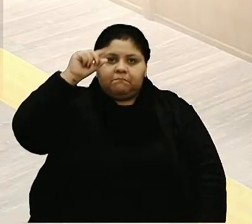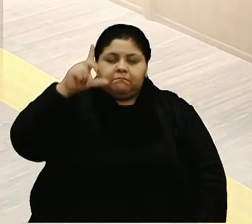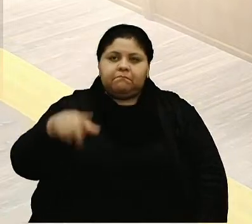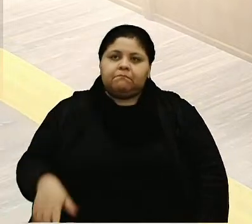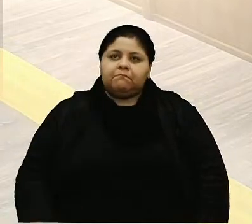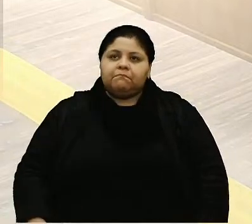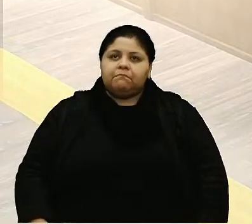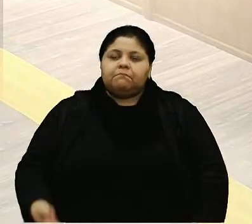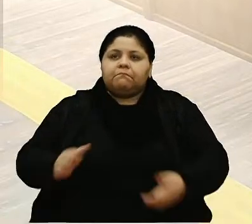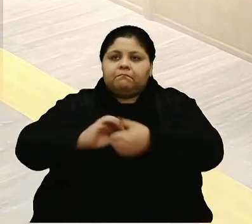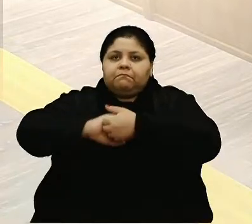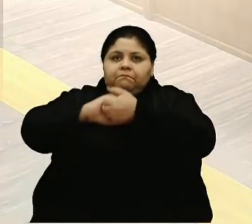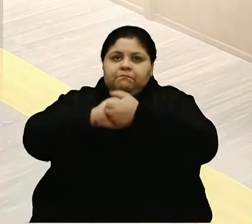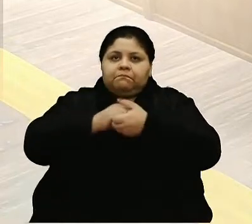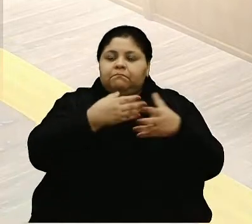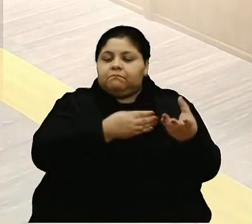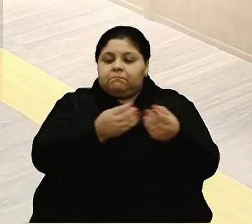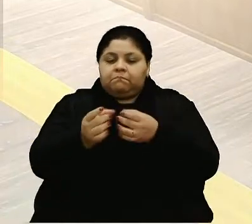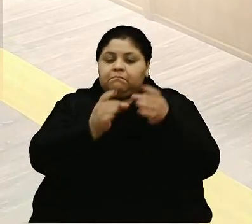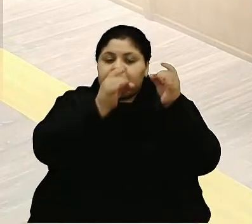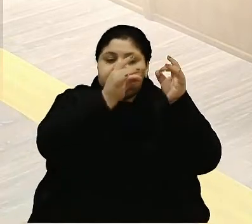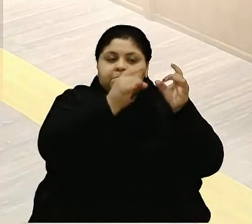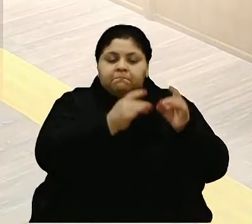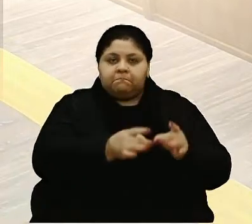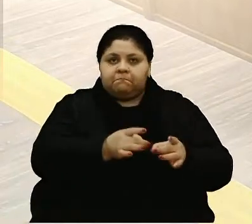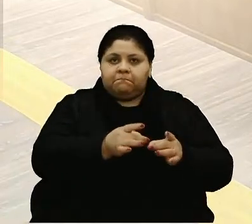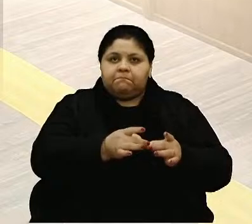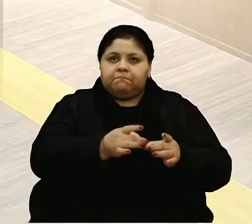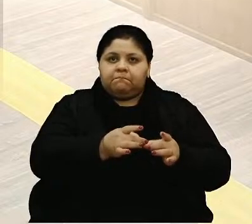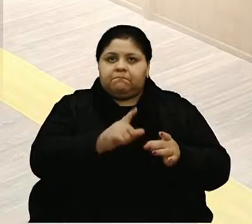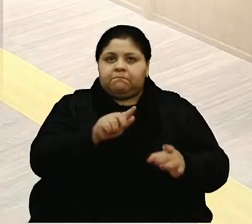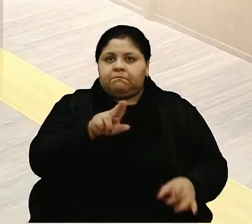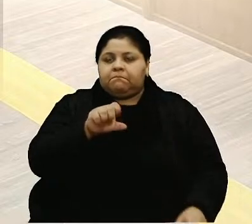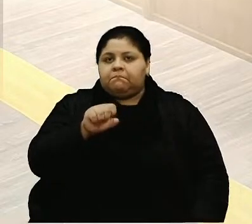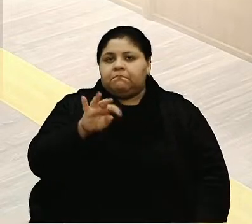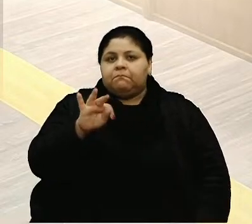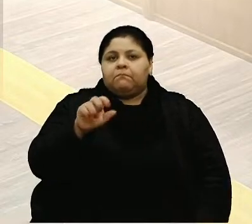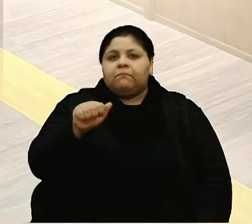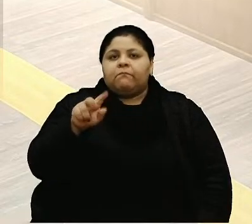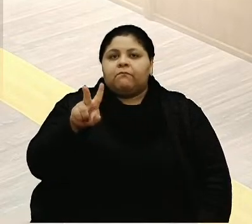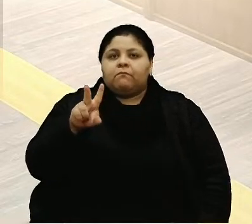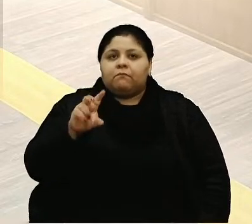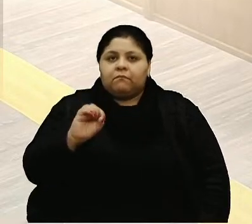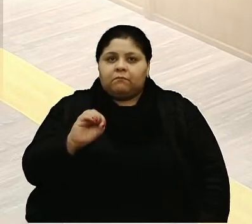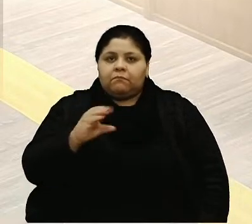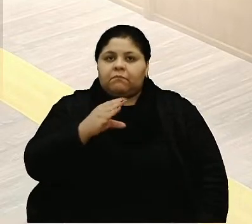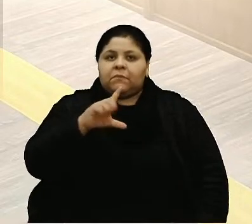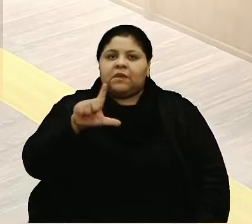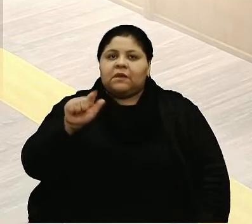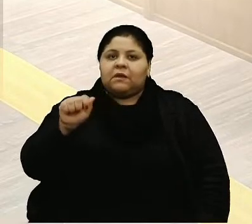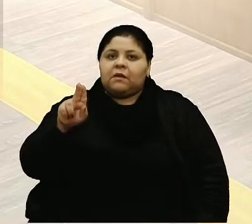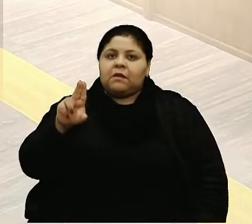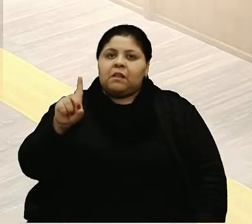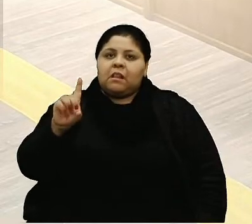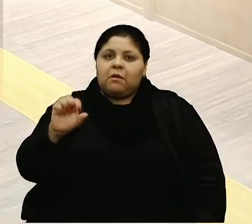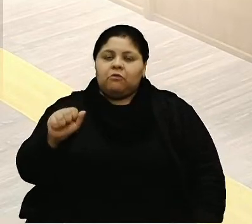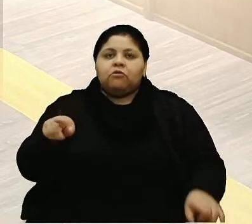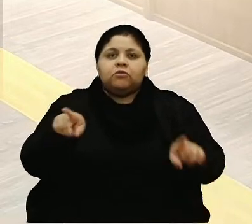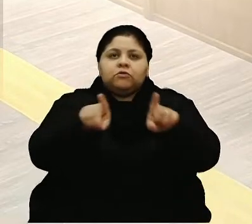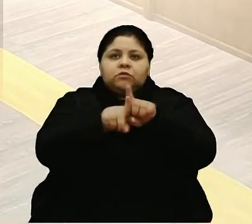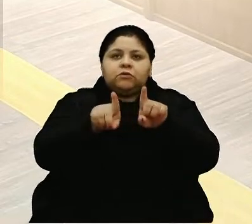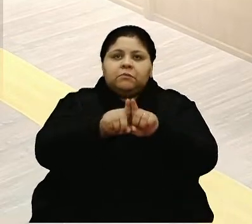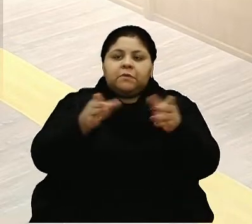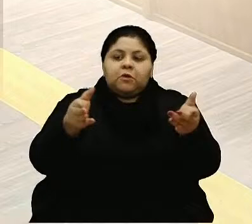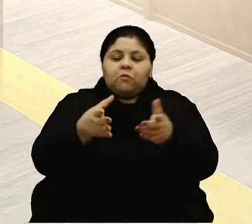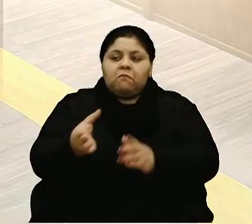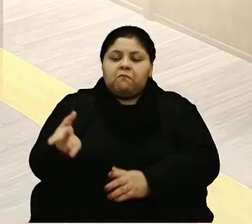Quero cumprimentar muito em especial o Gustavo Weyand e a Cláudia, também que estão aqui